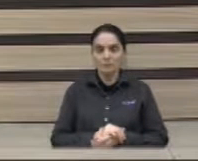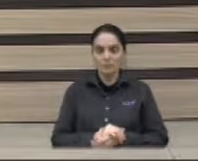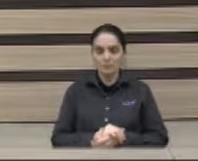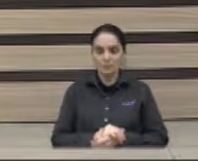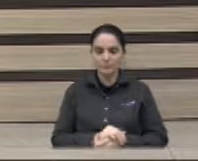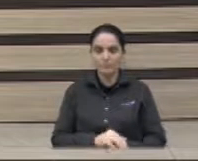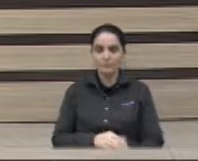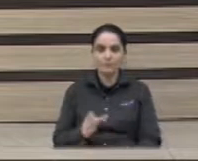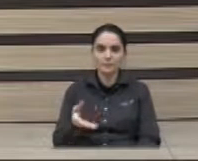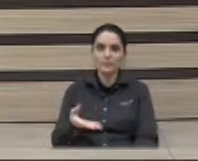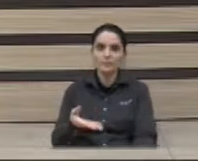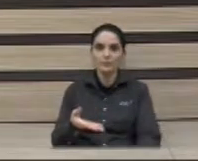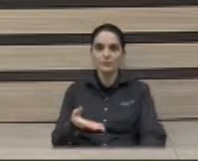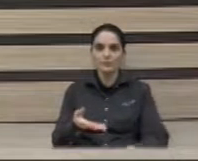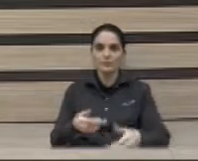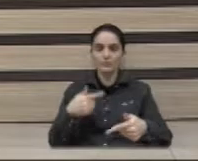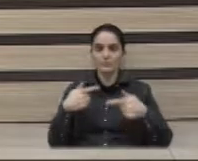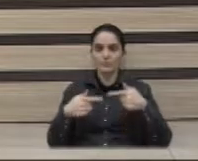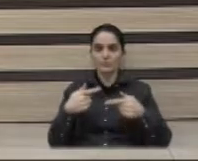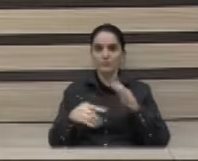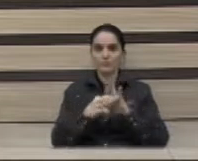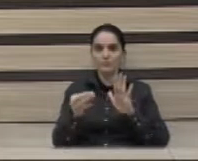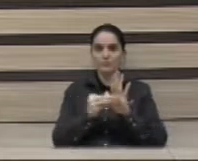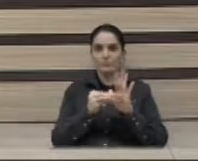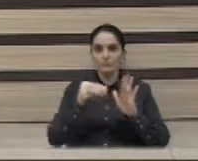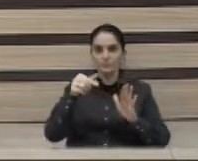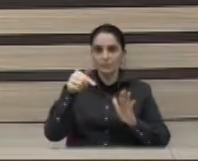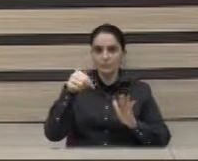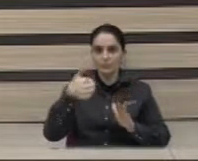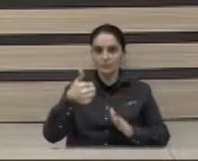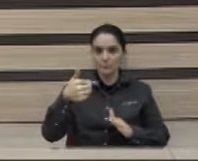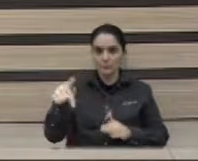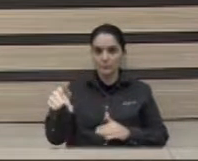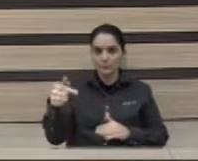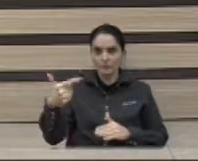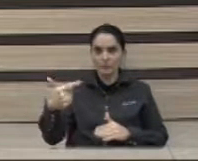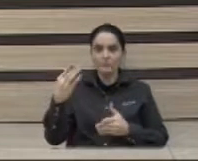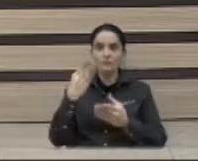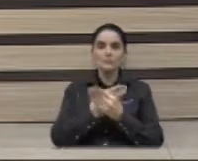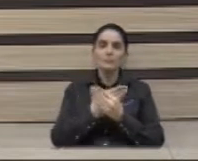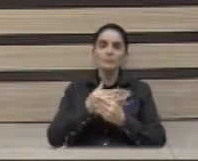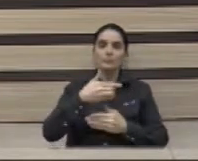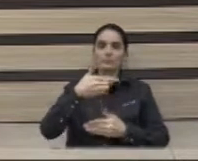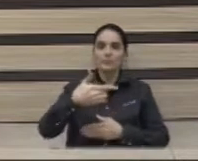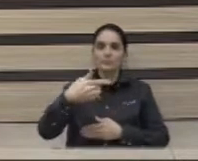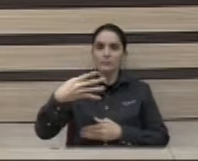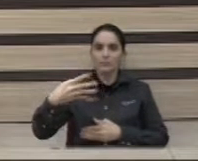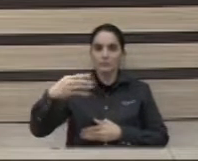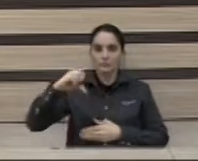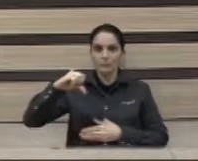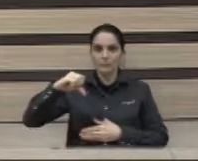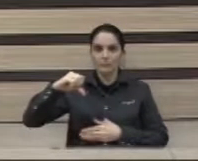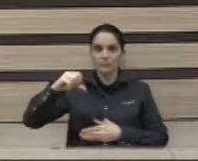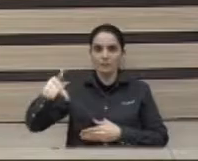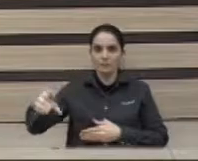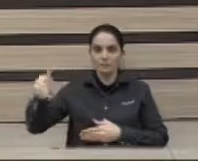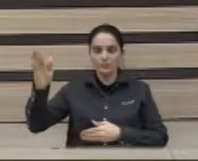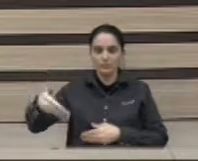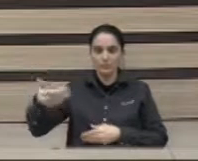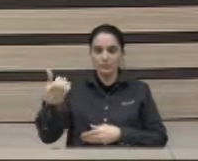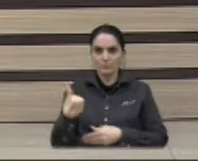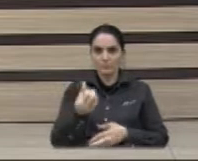Agora, neste momento, está em discussão a emenda número 172, protocolado sob o número 2497 de 2016,